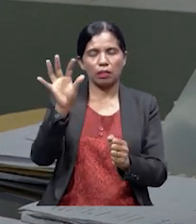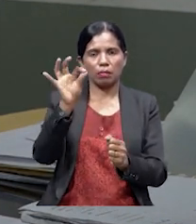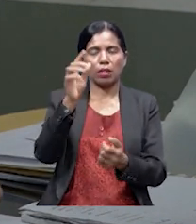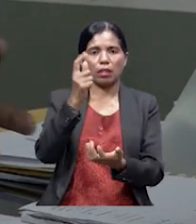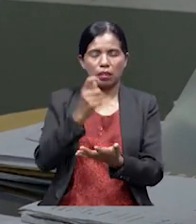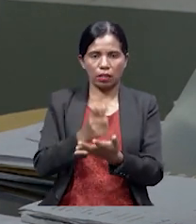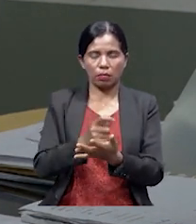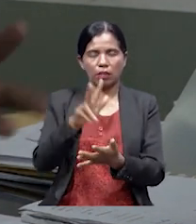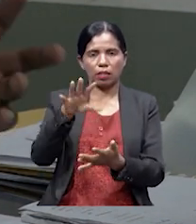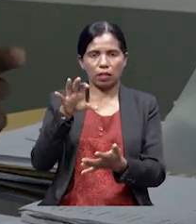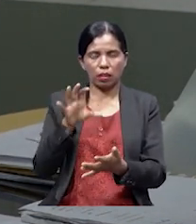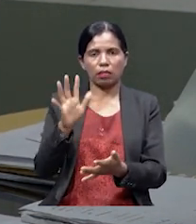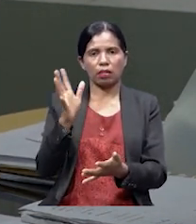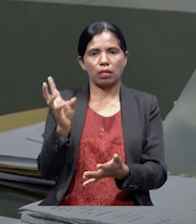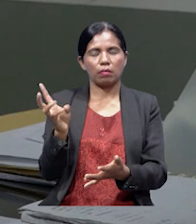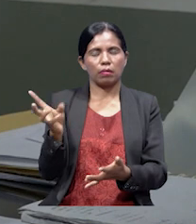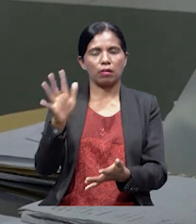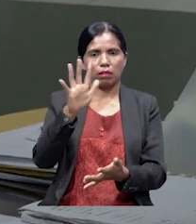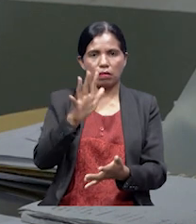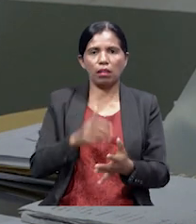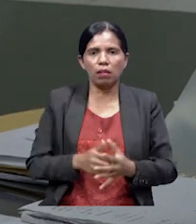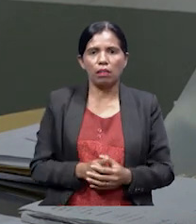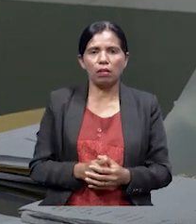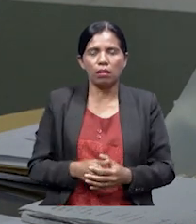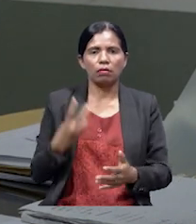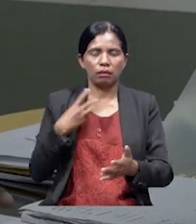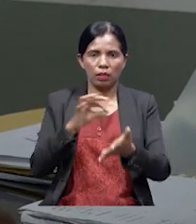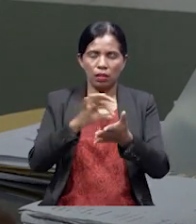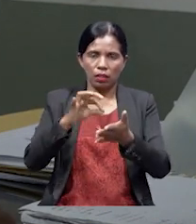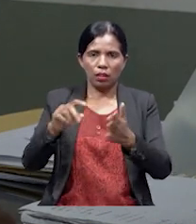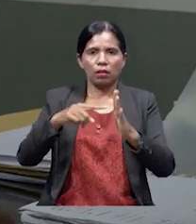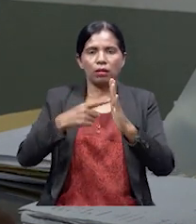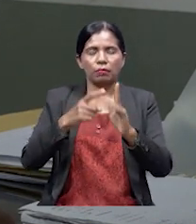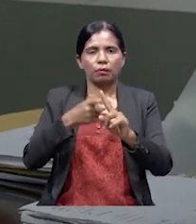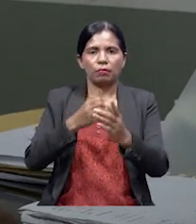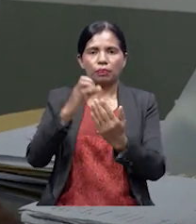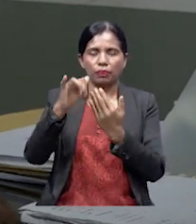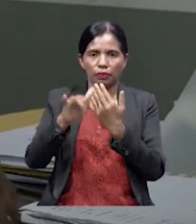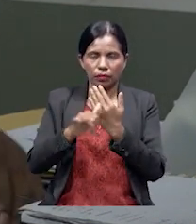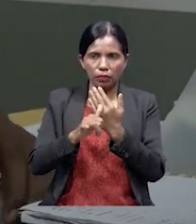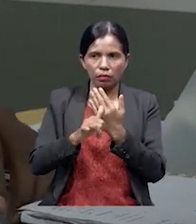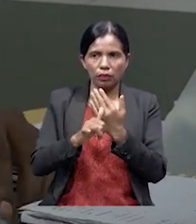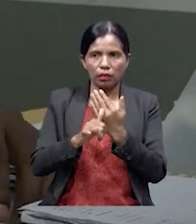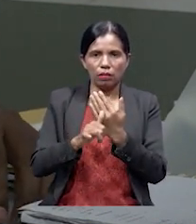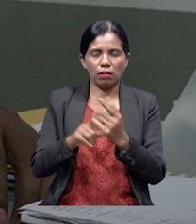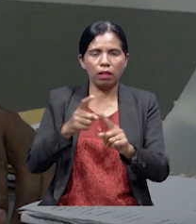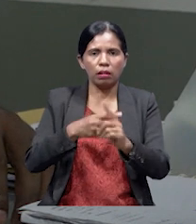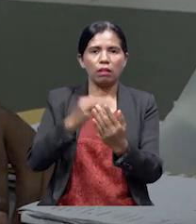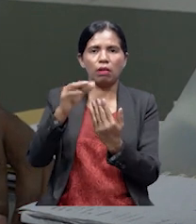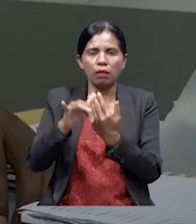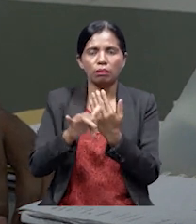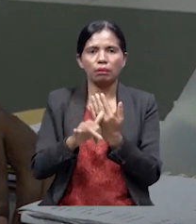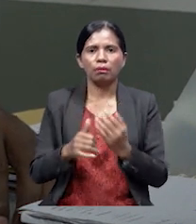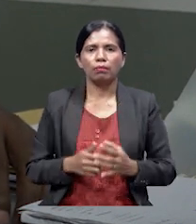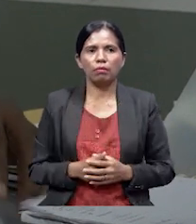59.375. Então, né, moras o todo, né, porque a mi resistan durante hahuhu si janeiro toma iha pulan maio ne ita